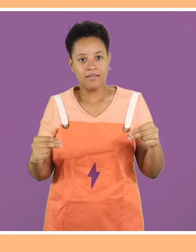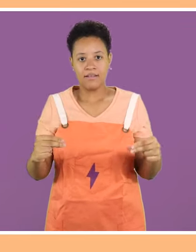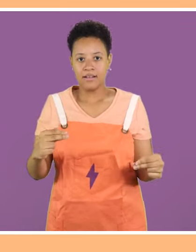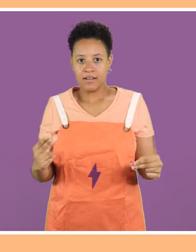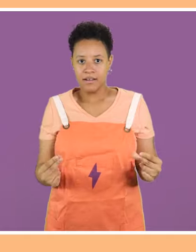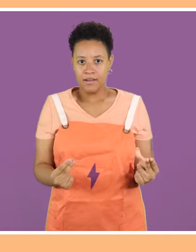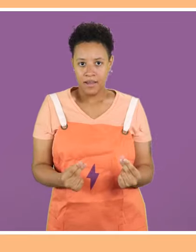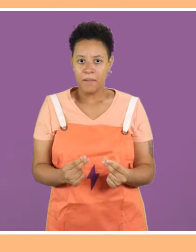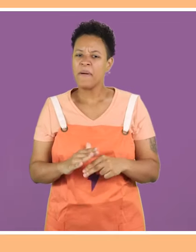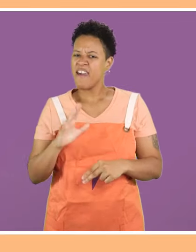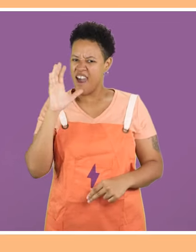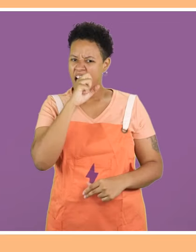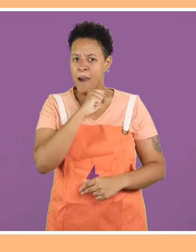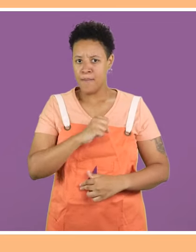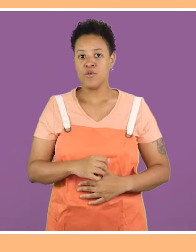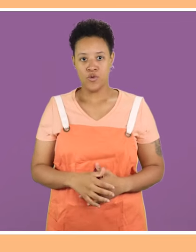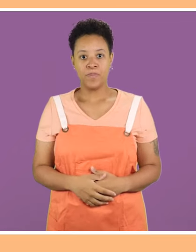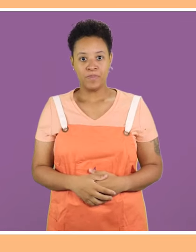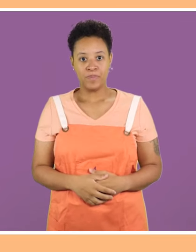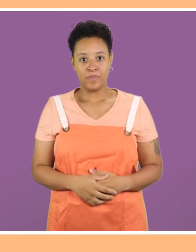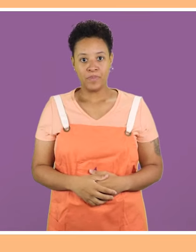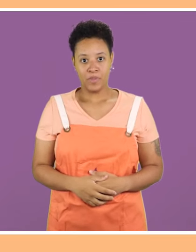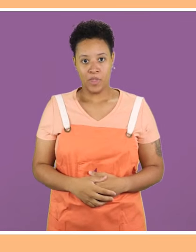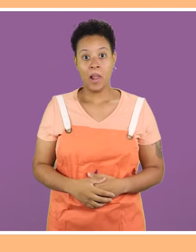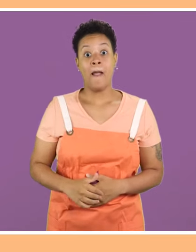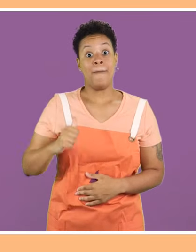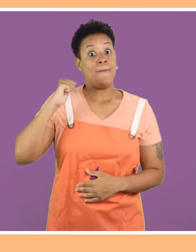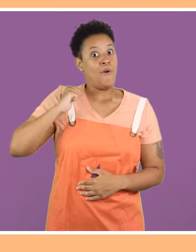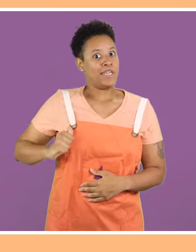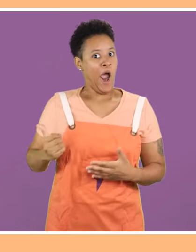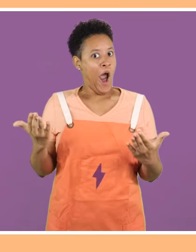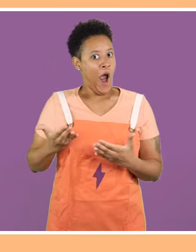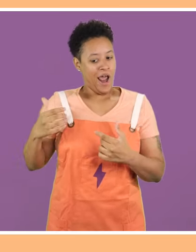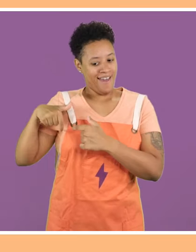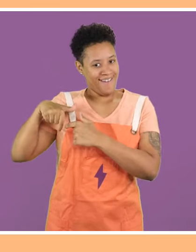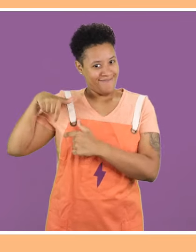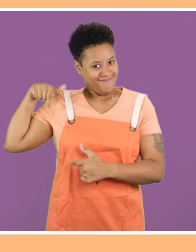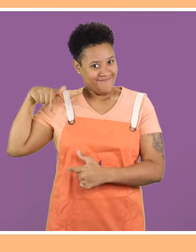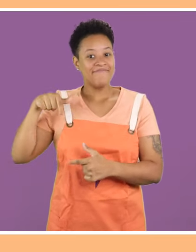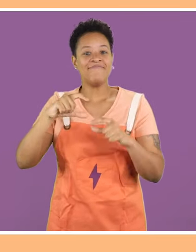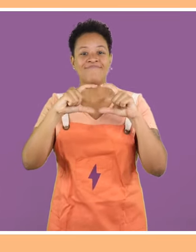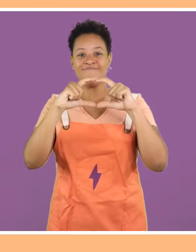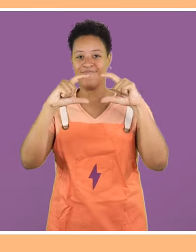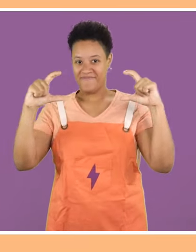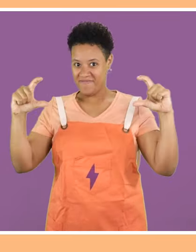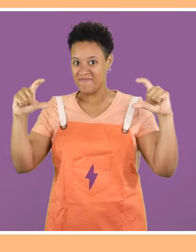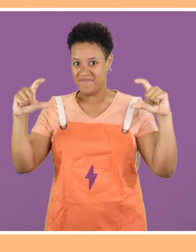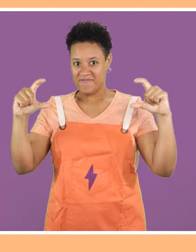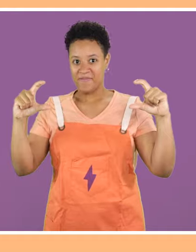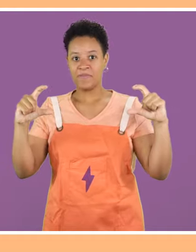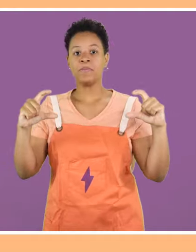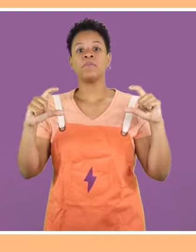Para as alças, pegue as 2 faixas. Faça a primeira dobra com 0,5 centímetro de cada lado.